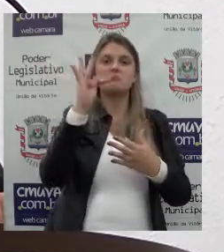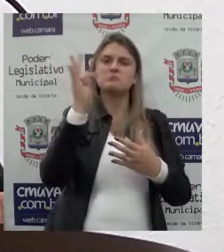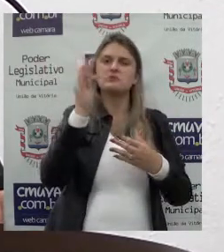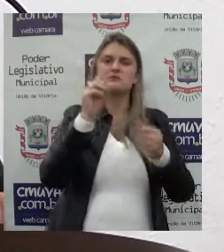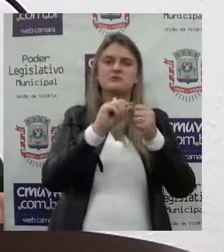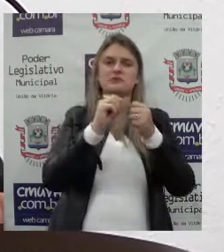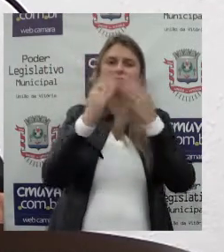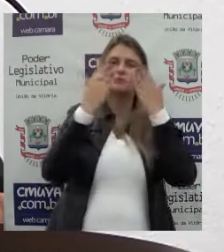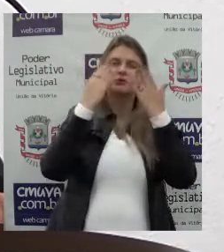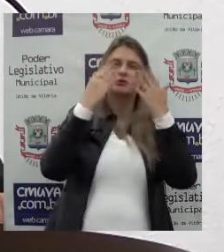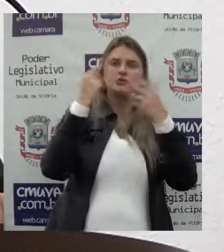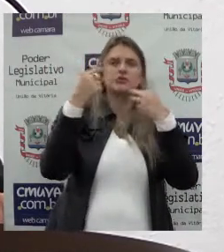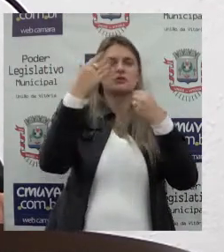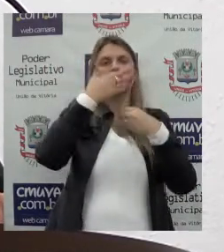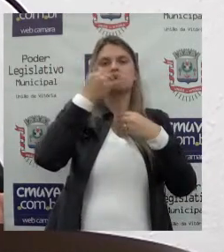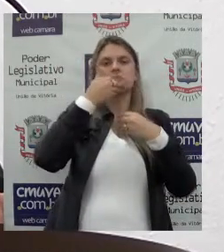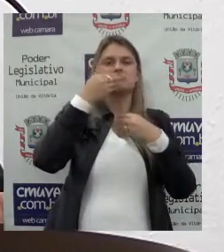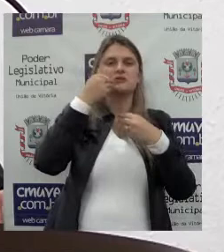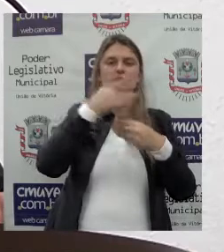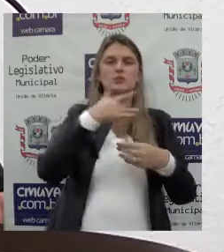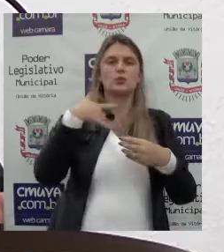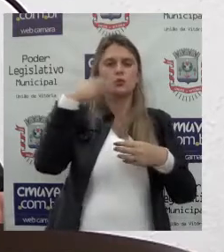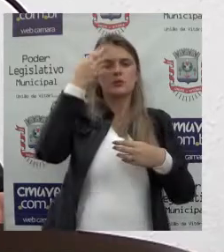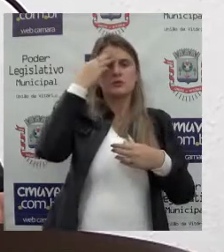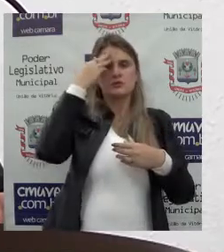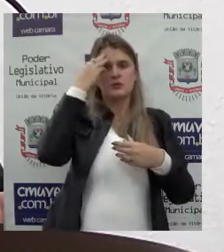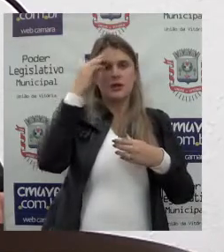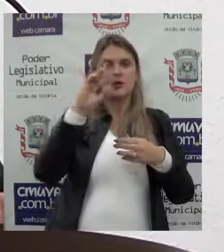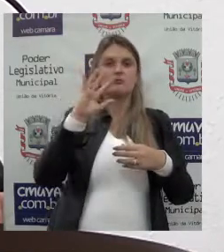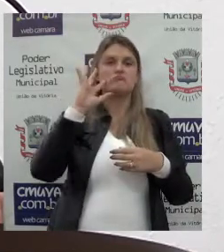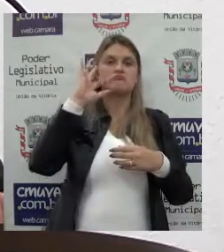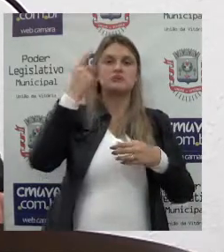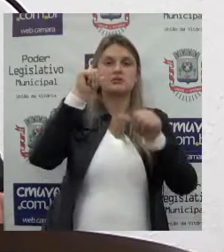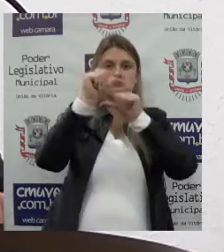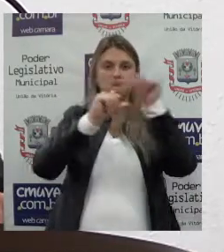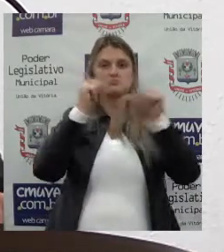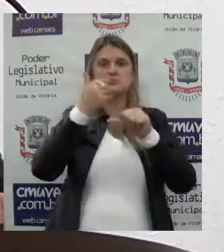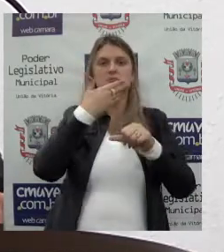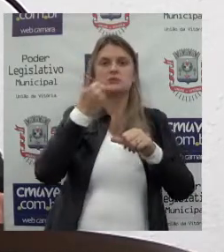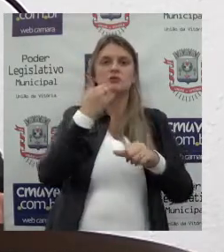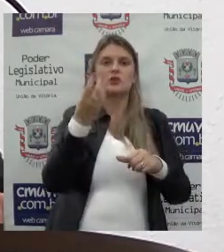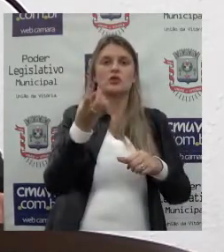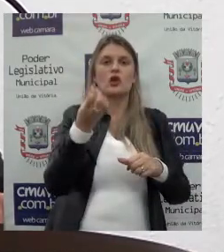Quantas comunidades terapêuticas para recuperar drogados tem no Brasil?